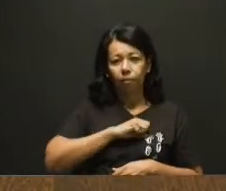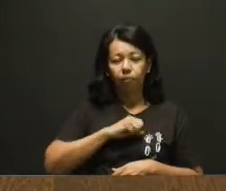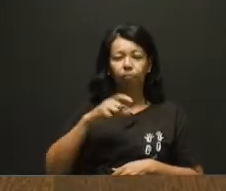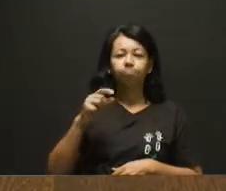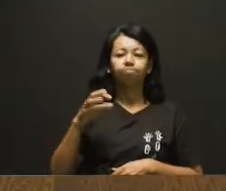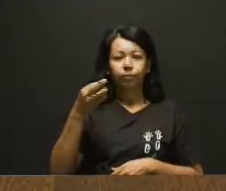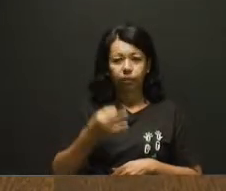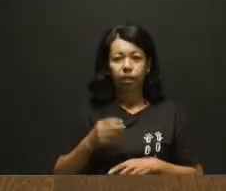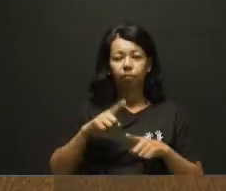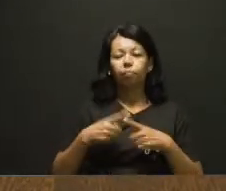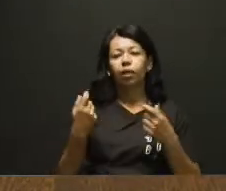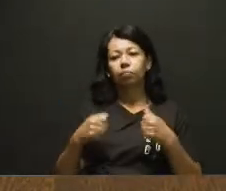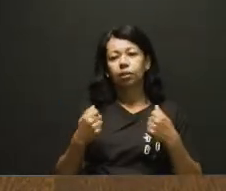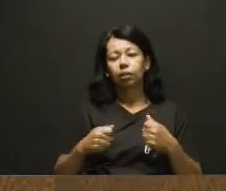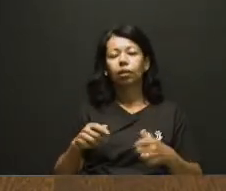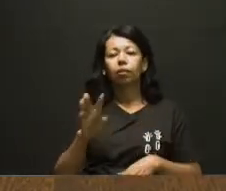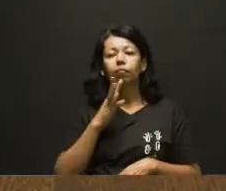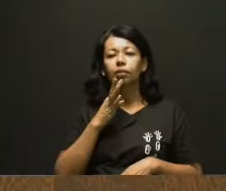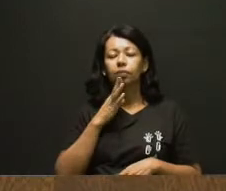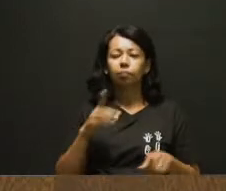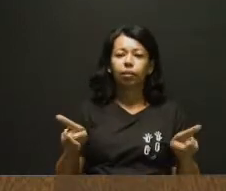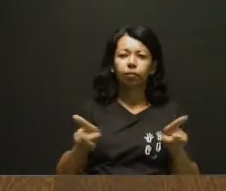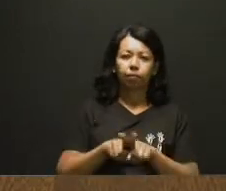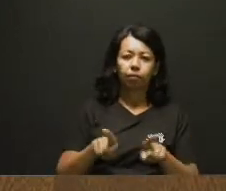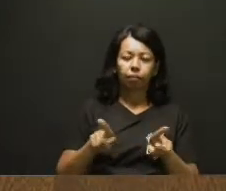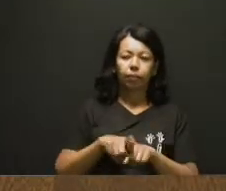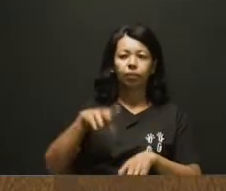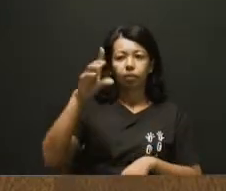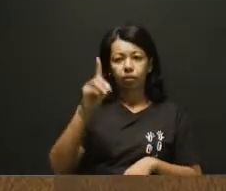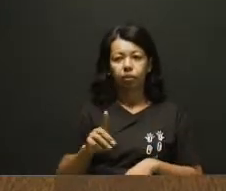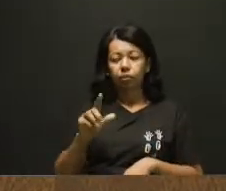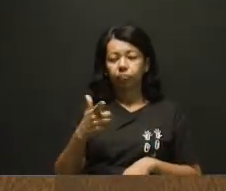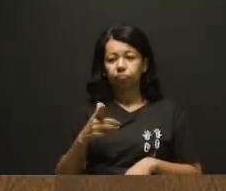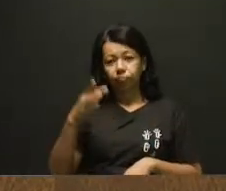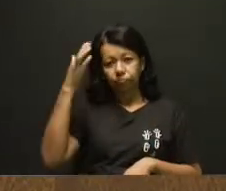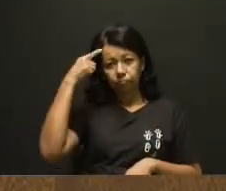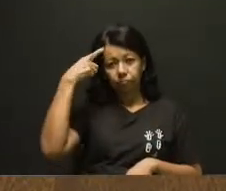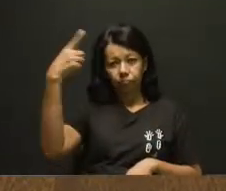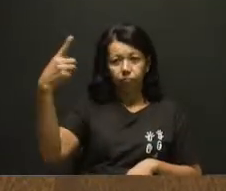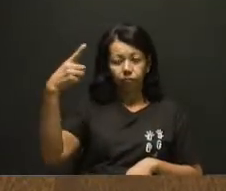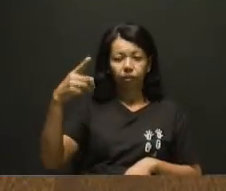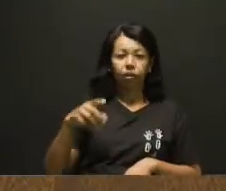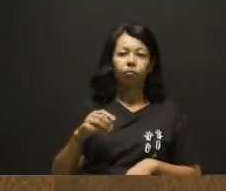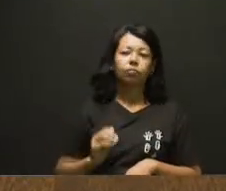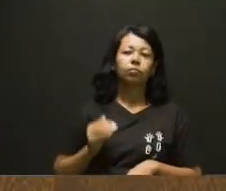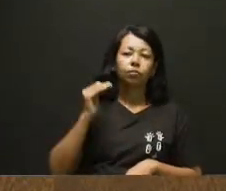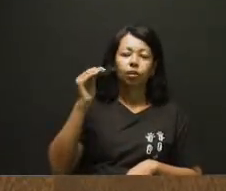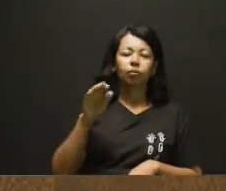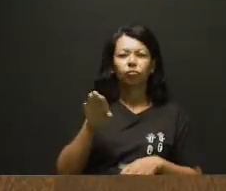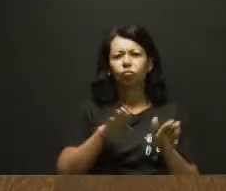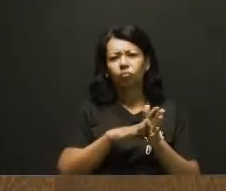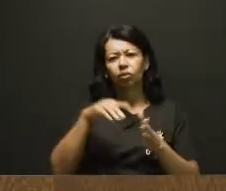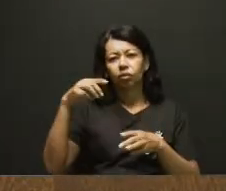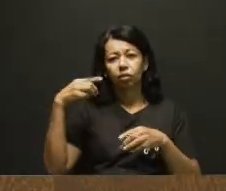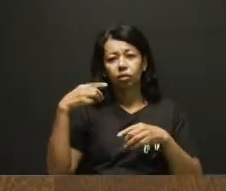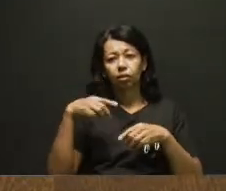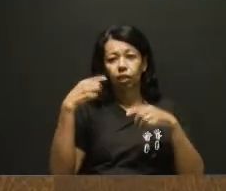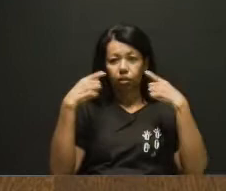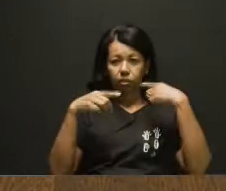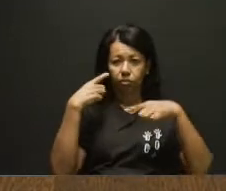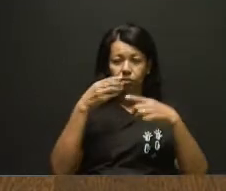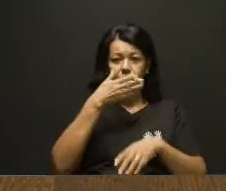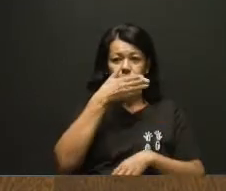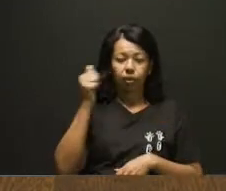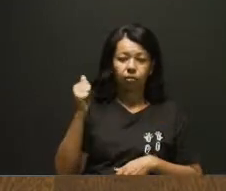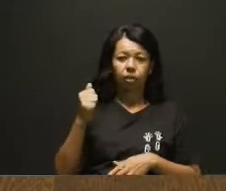conhecimento científico e expressivo essa diretoria não tem nenhuma dúvida que a gente vai conseguir alavancar todas as discussões e aprimorar o que eu